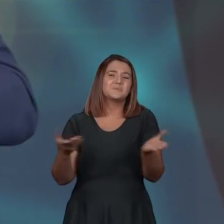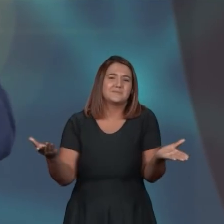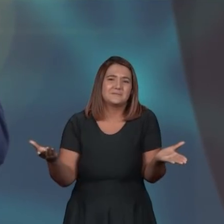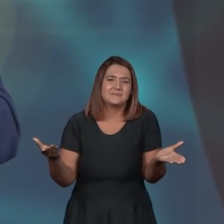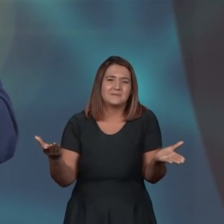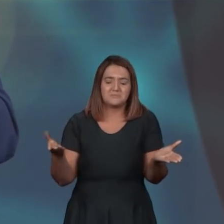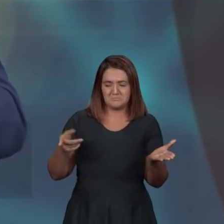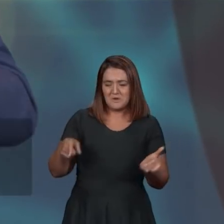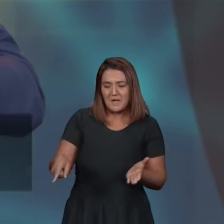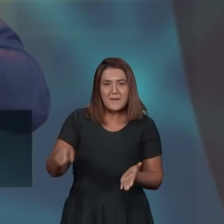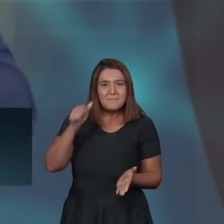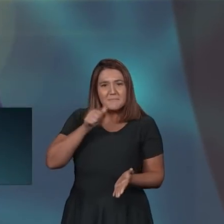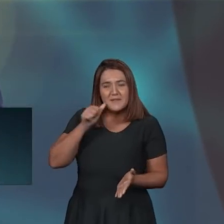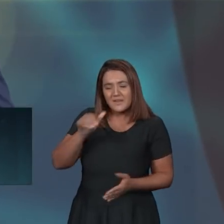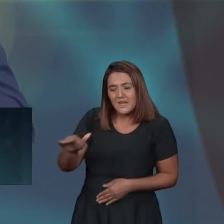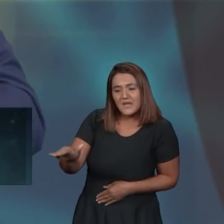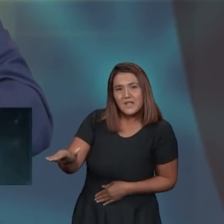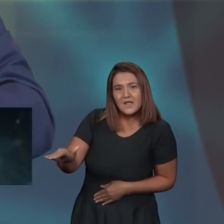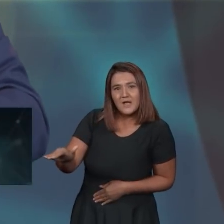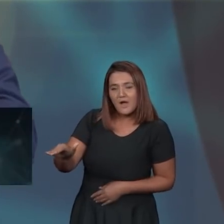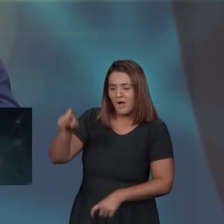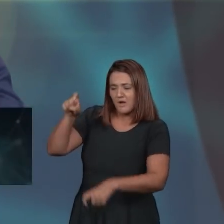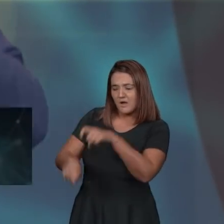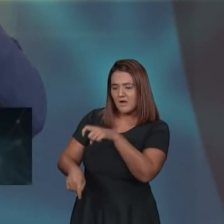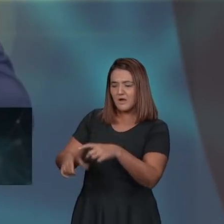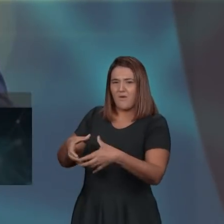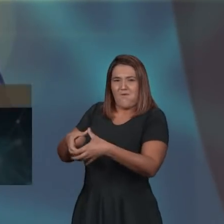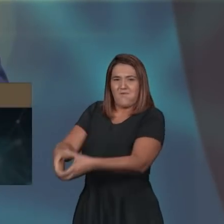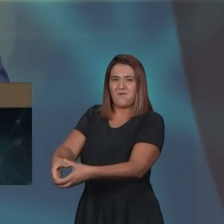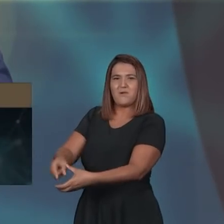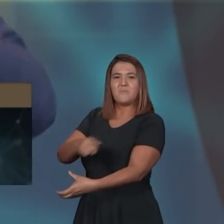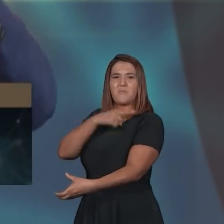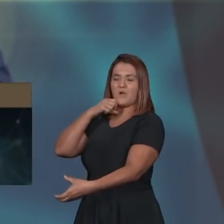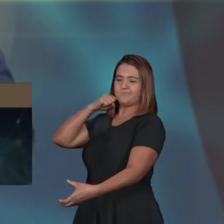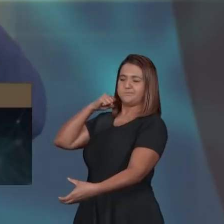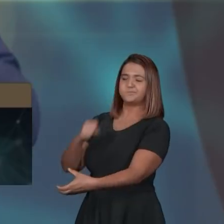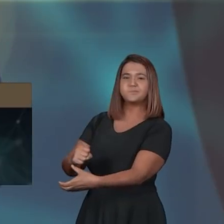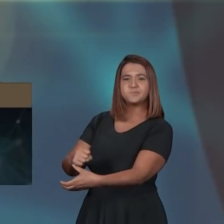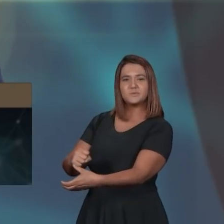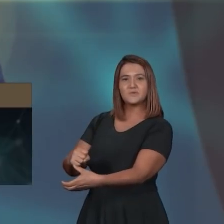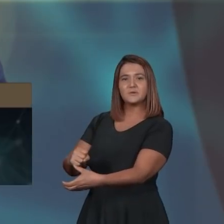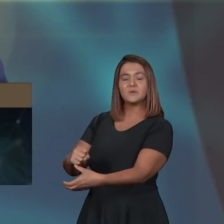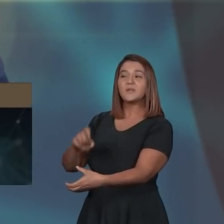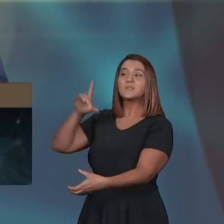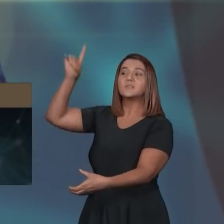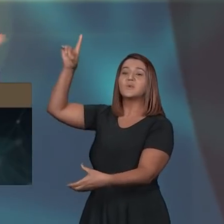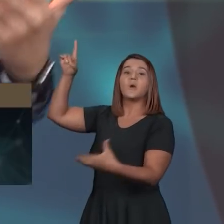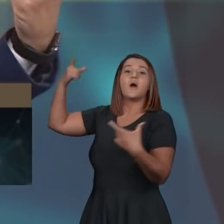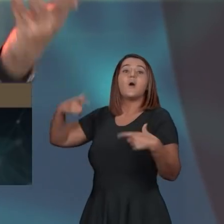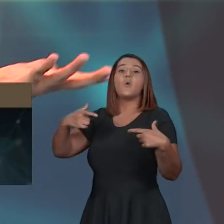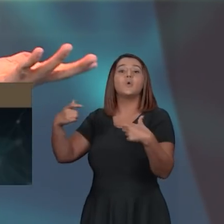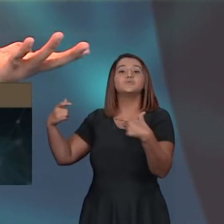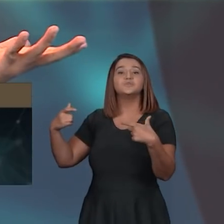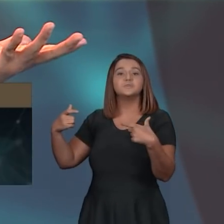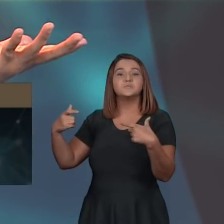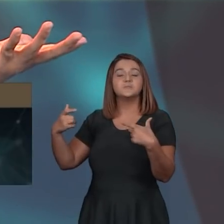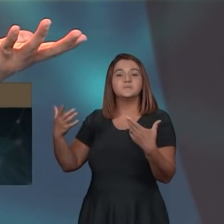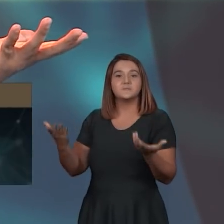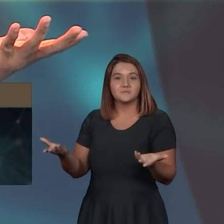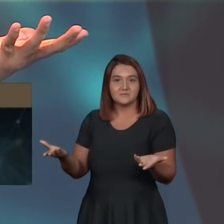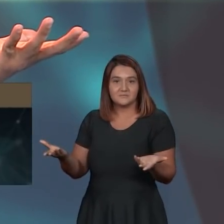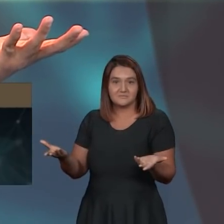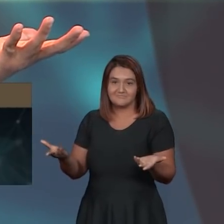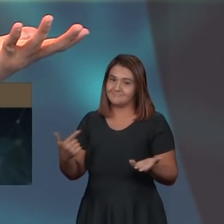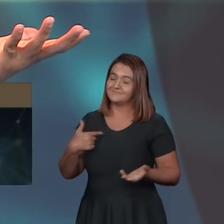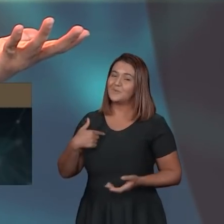quando aquela menina era estrangulada, quando ela era morta, estuprada, com requintes de crueldade? E na tragédia de Maria,